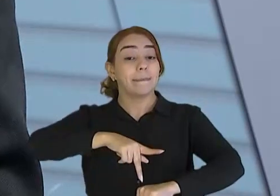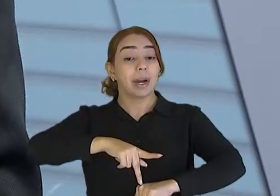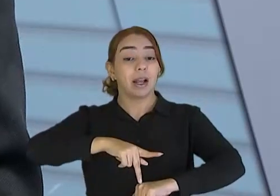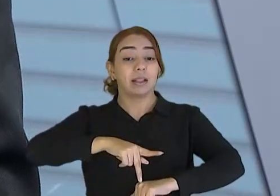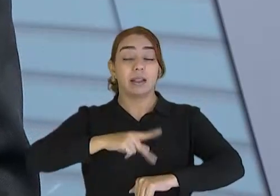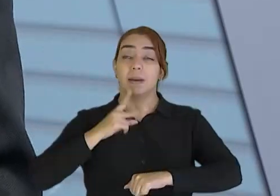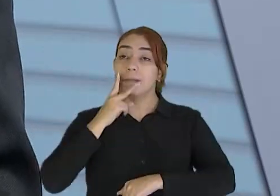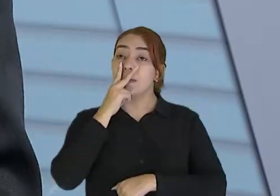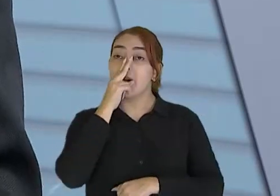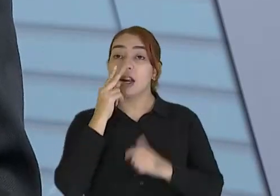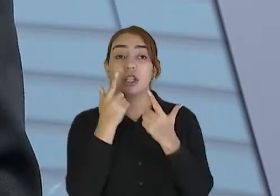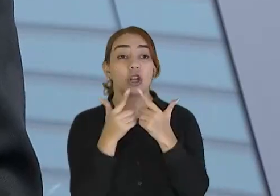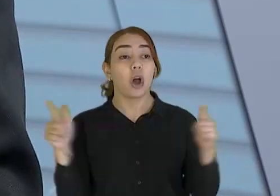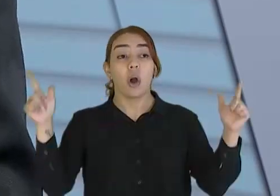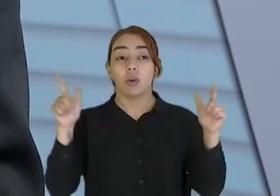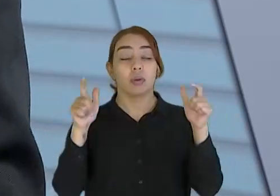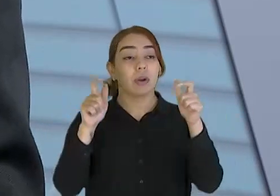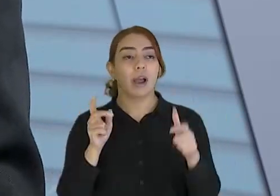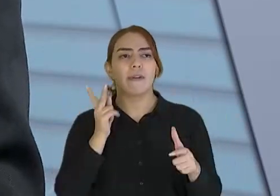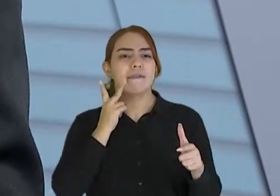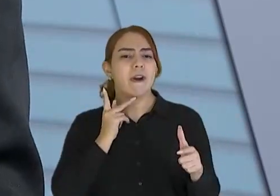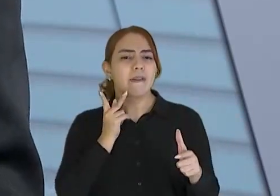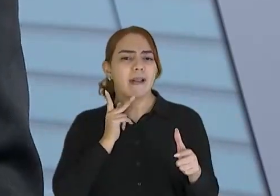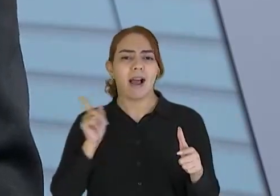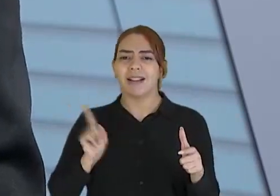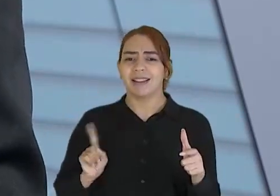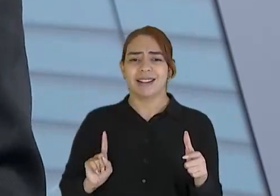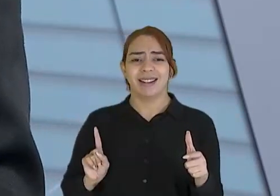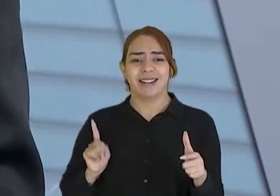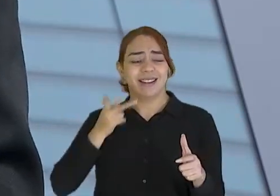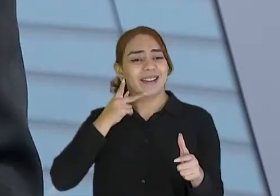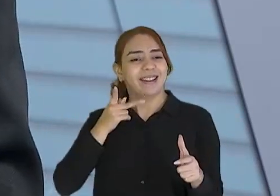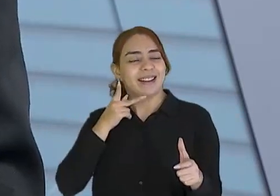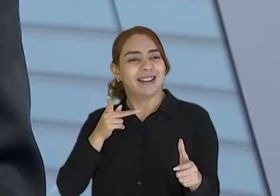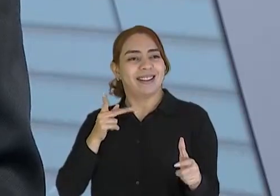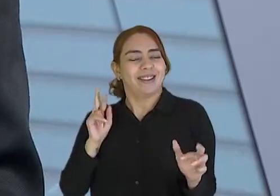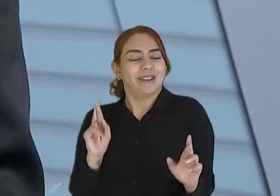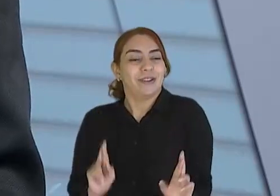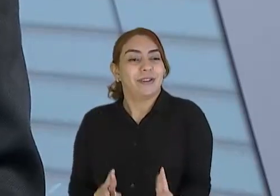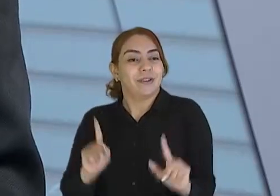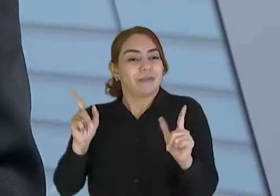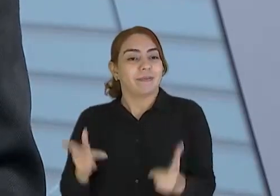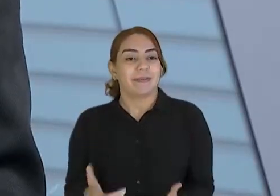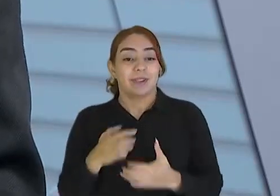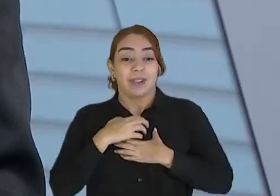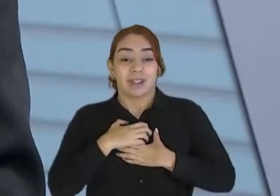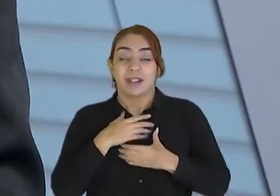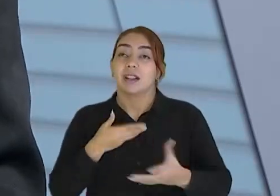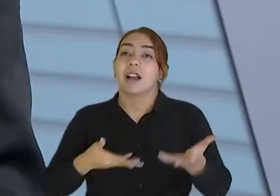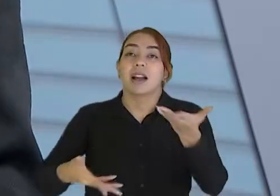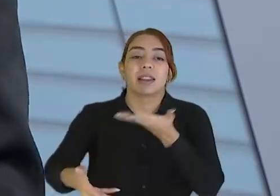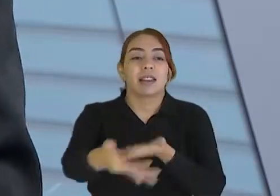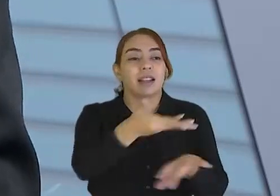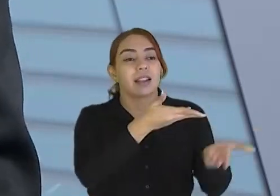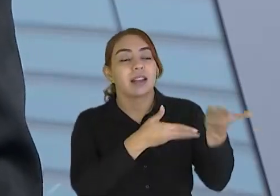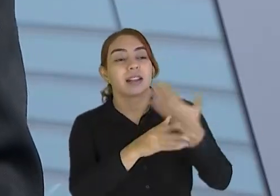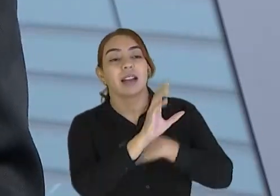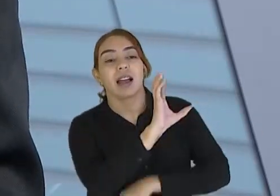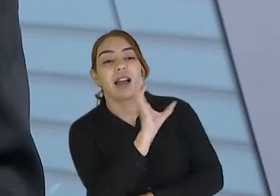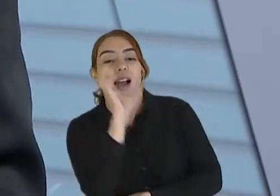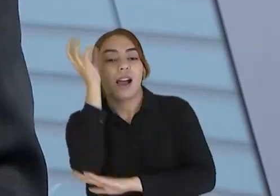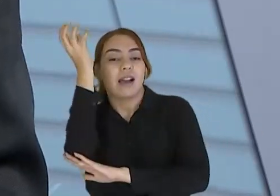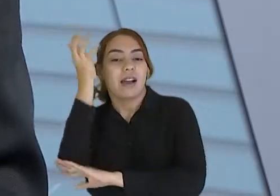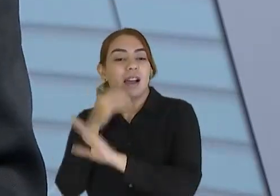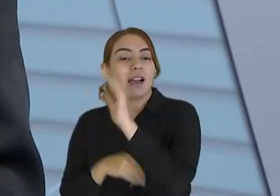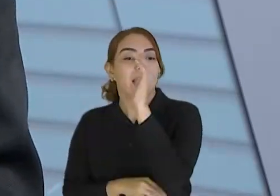parece que você não está dentro de Fortaleza. Por quê? Porque a convivência com as árvores esfria o